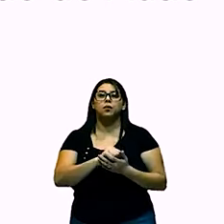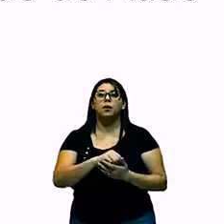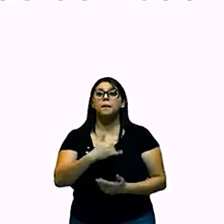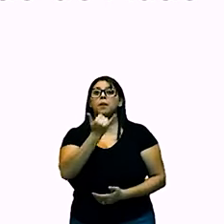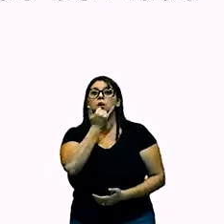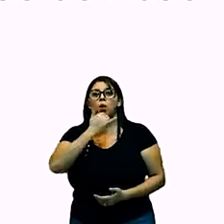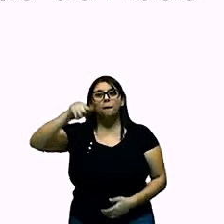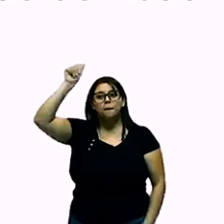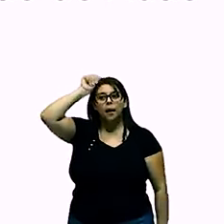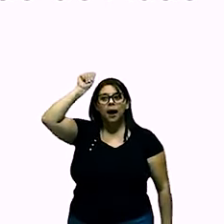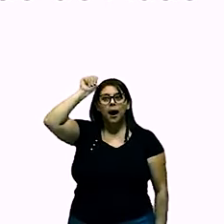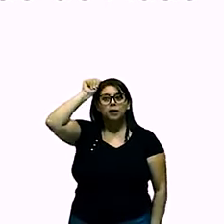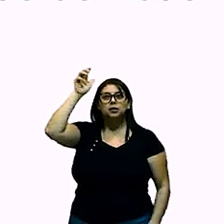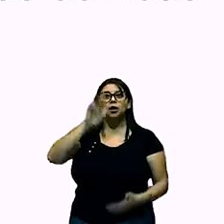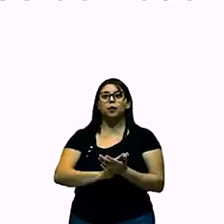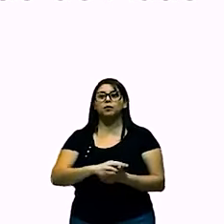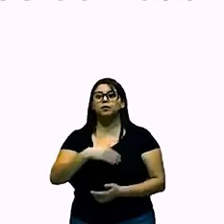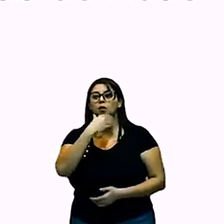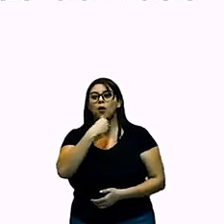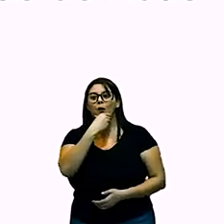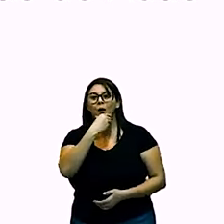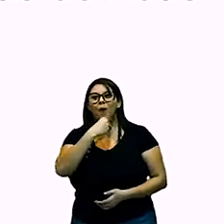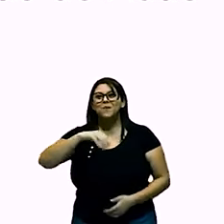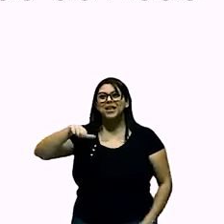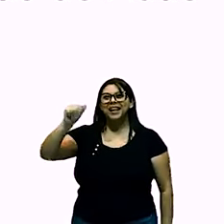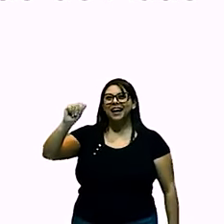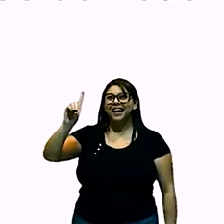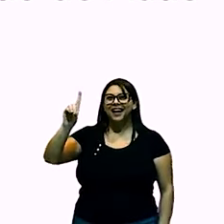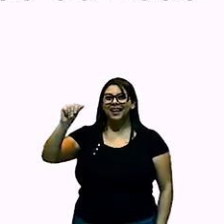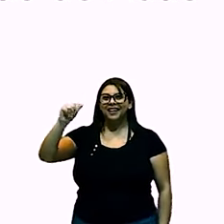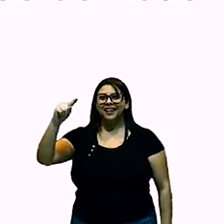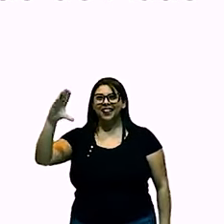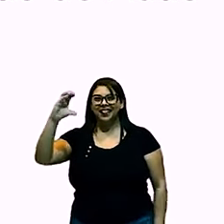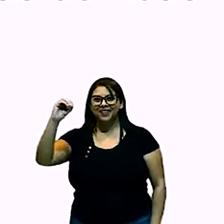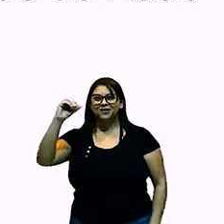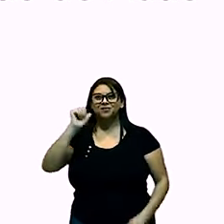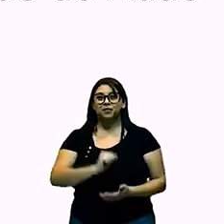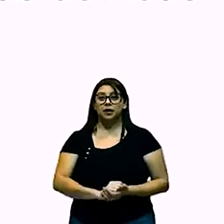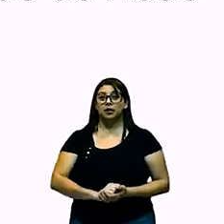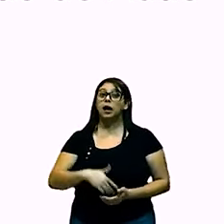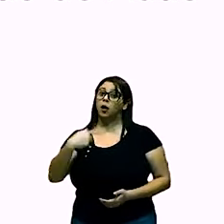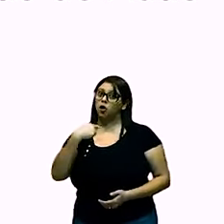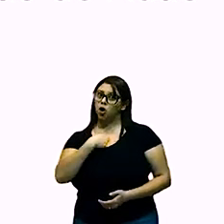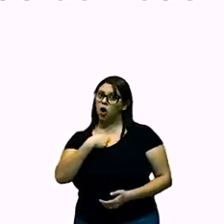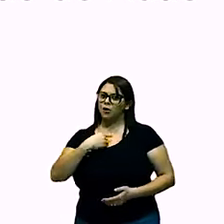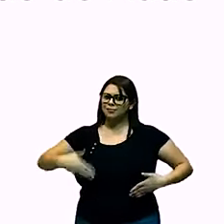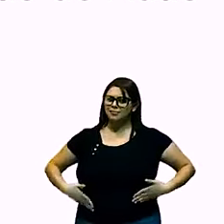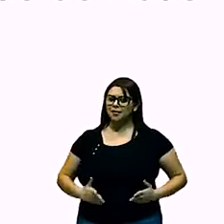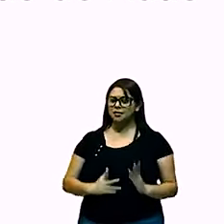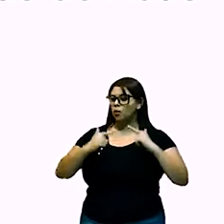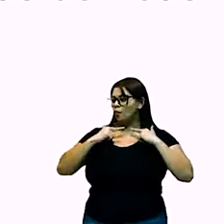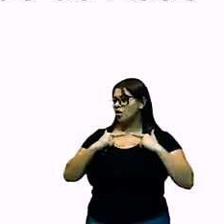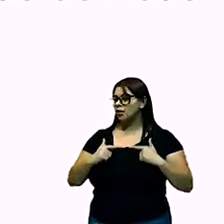o pecado é dele. Cada um nasce inocente. E porque nascemos inocente, nós temos condição